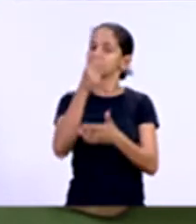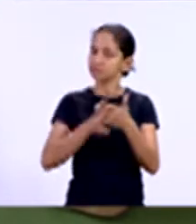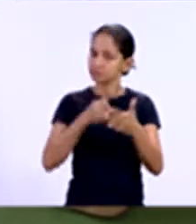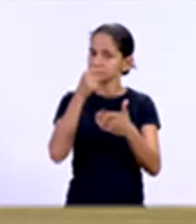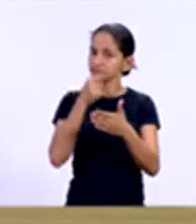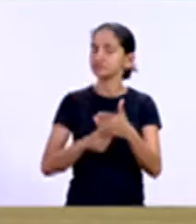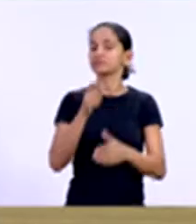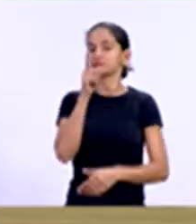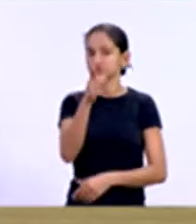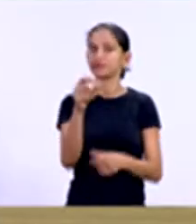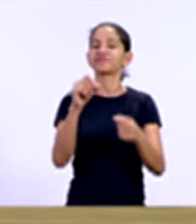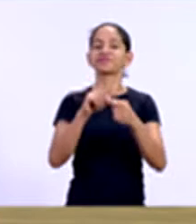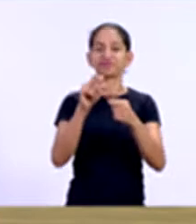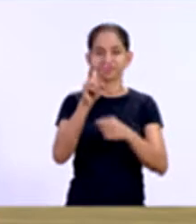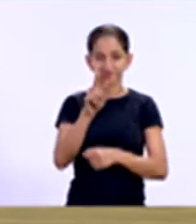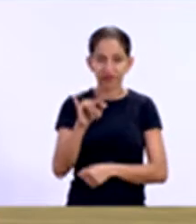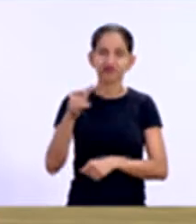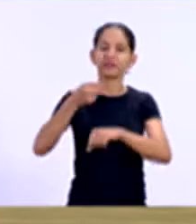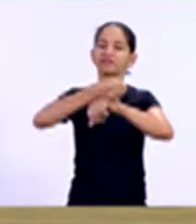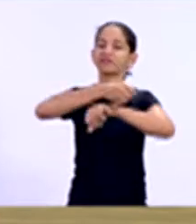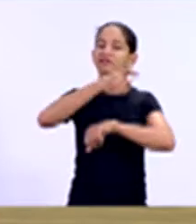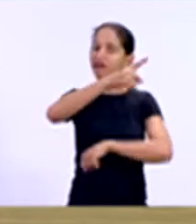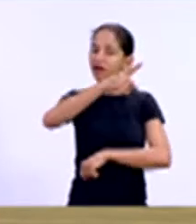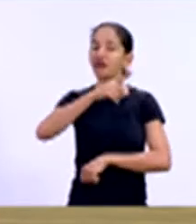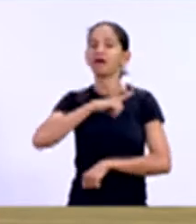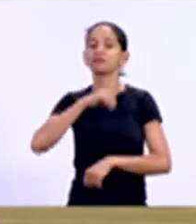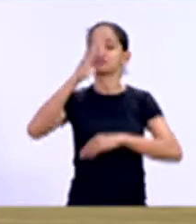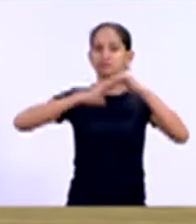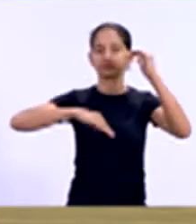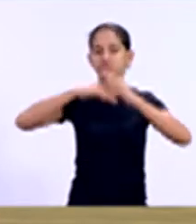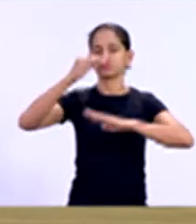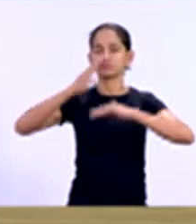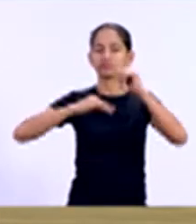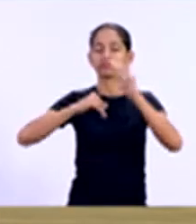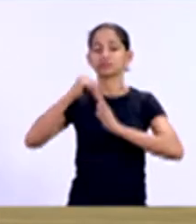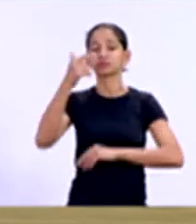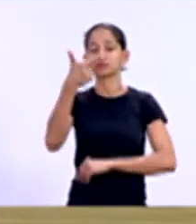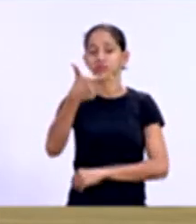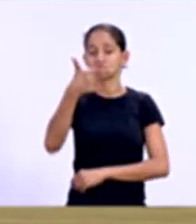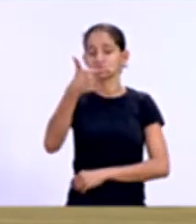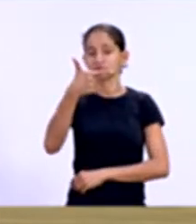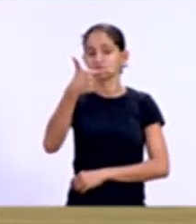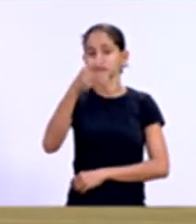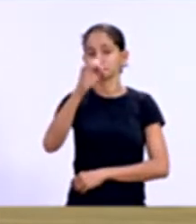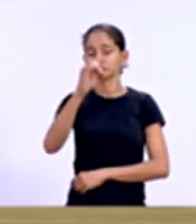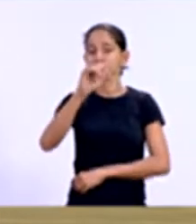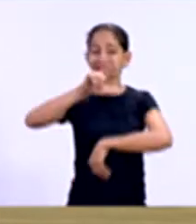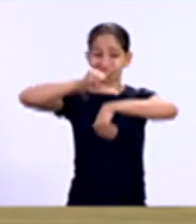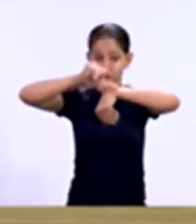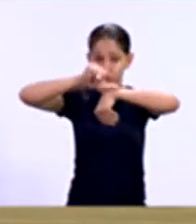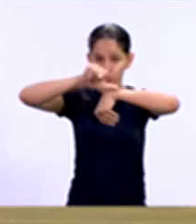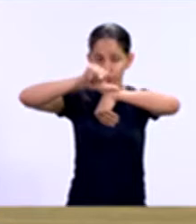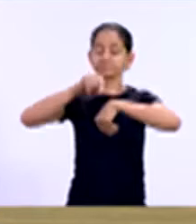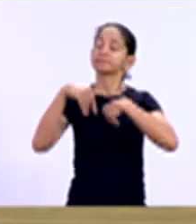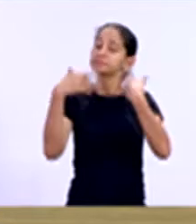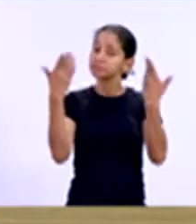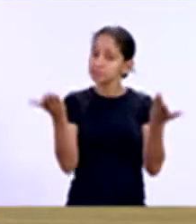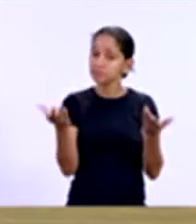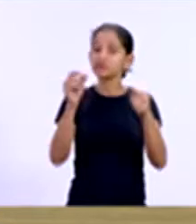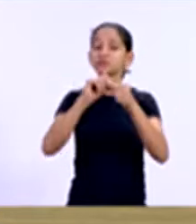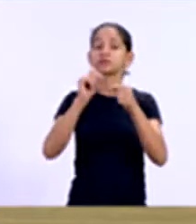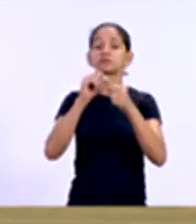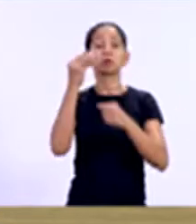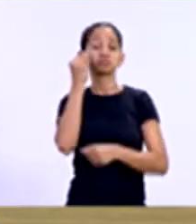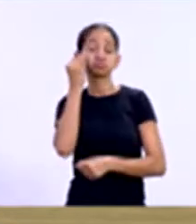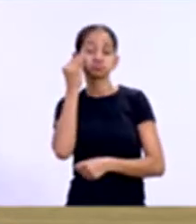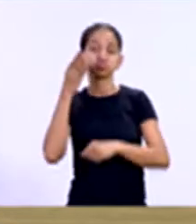final do curso vão ter que fazer um estágio, né, profissional de 200 horas. E aí você vai